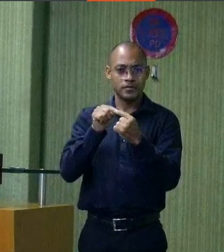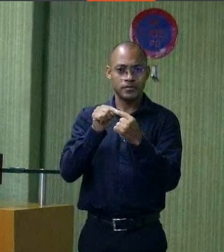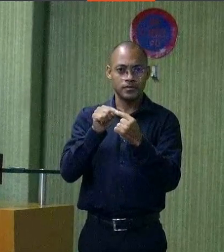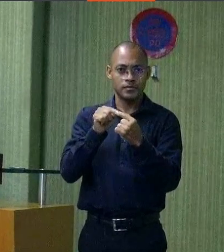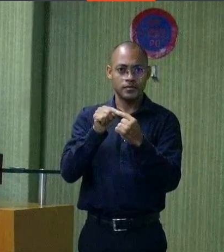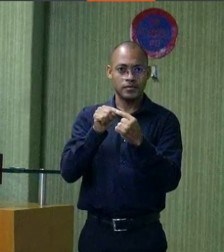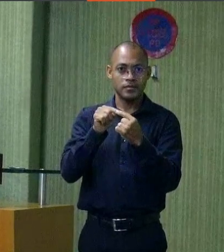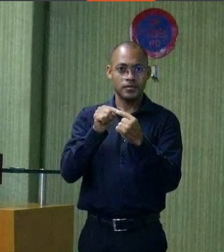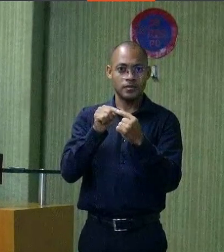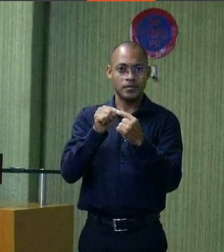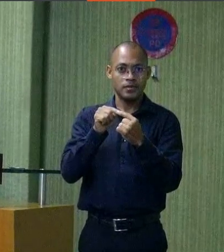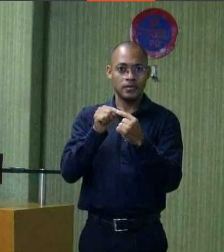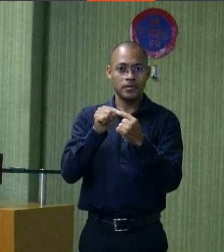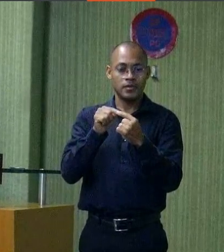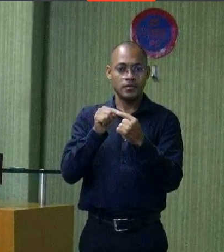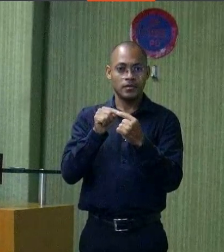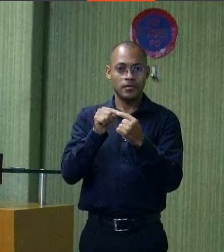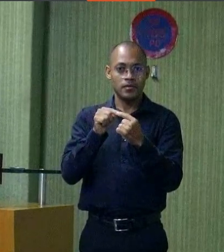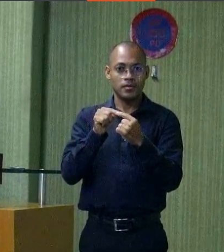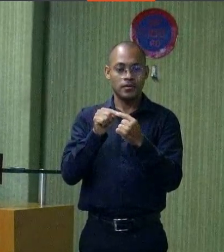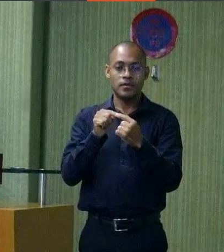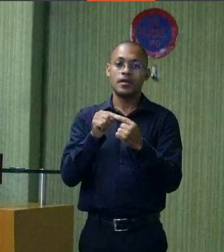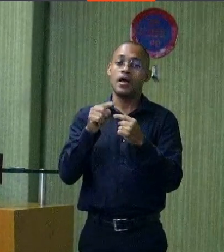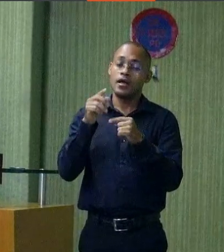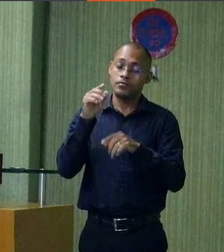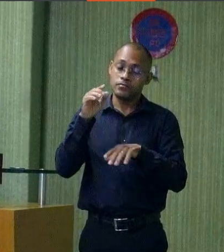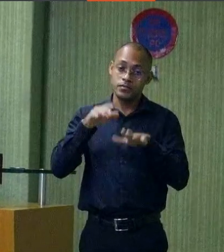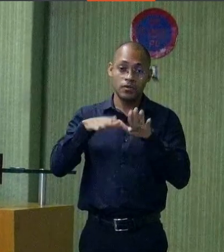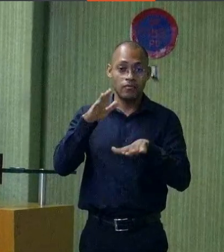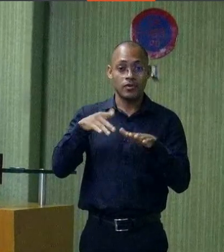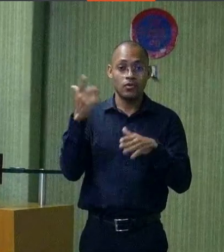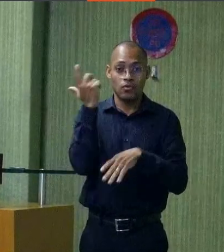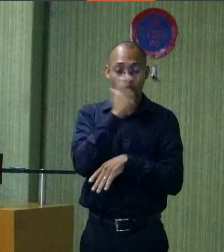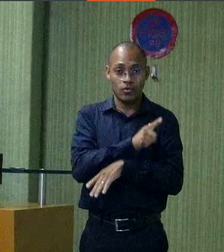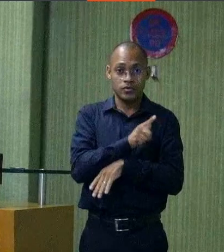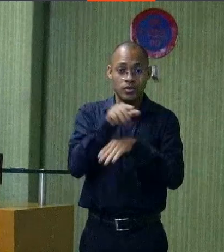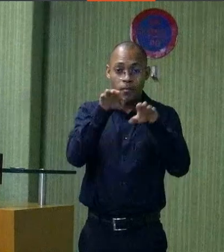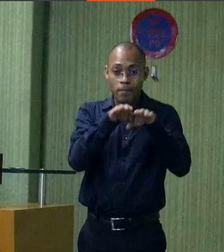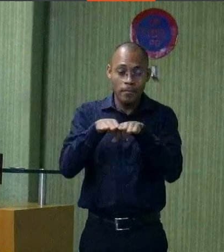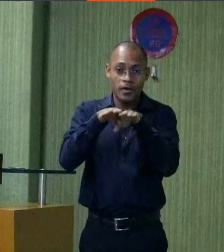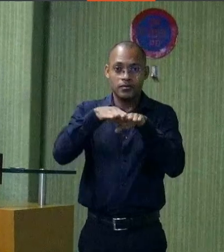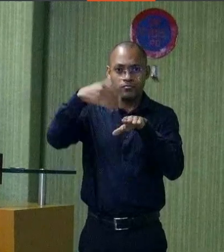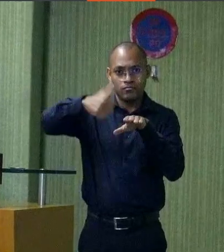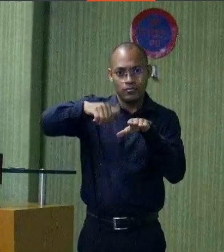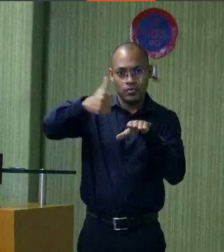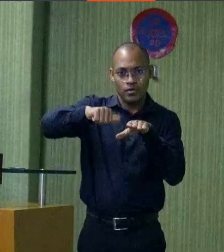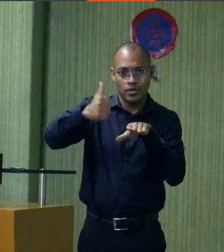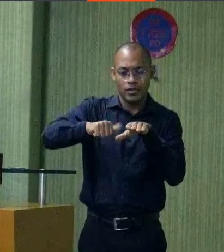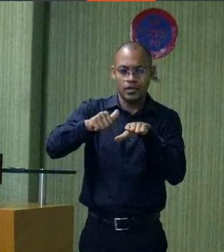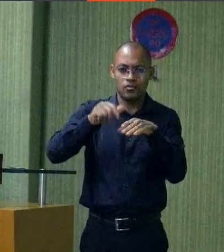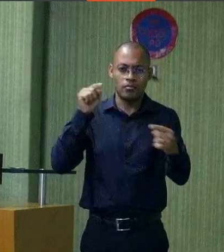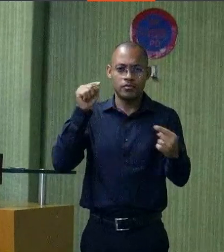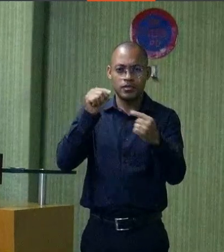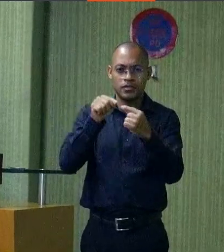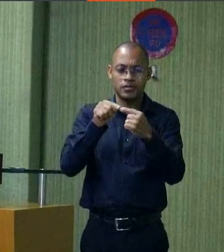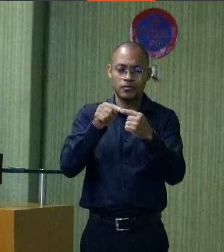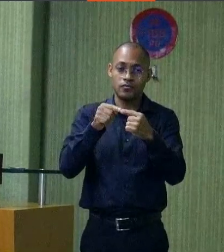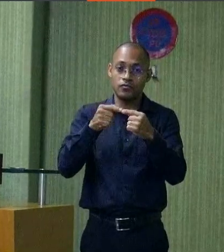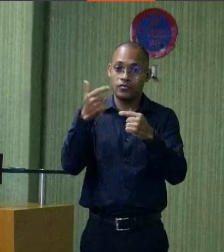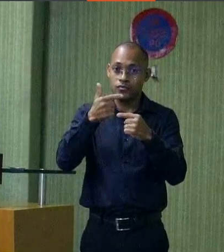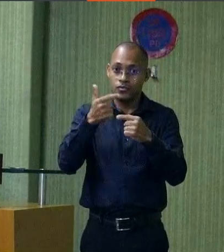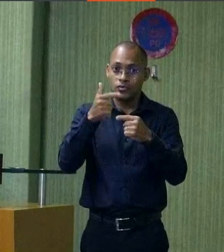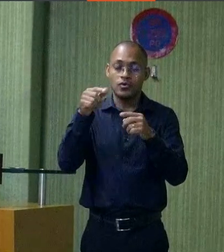Eh focando no alcance de padrões de qualidade na educação infantil lá no objetivo dois na educação profissional e